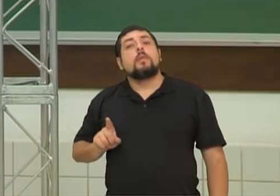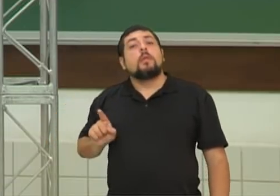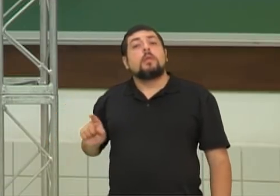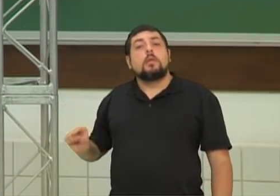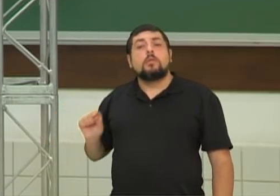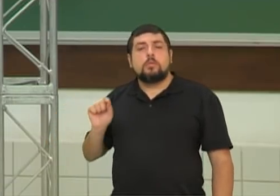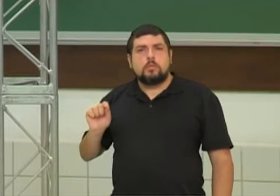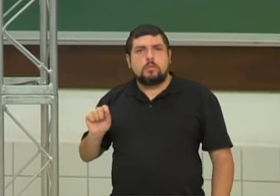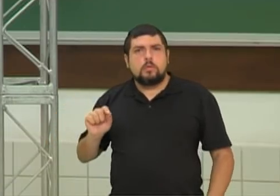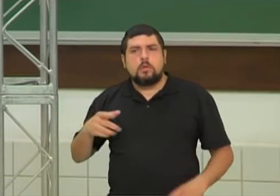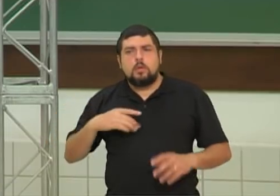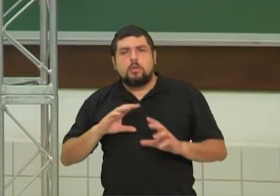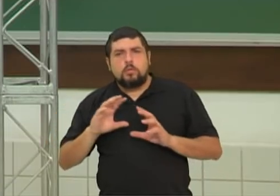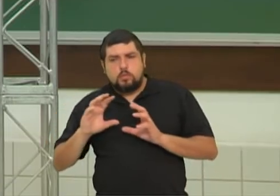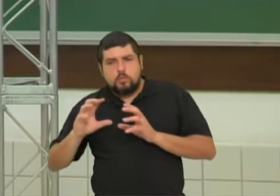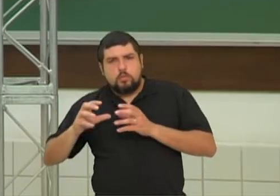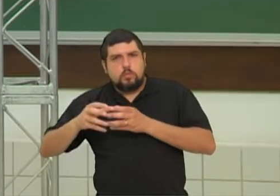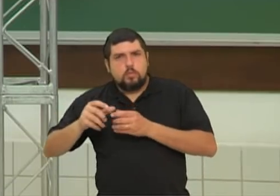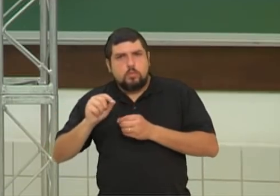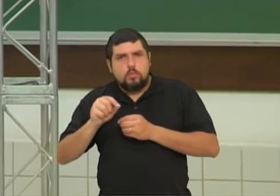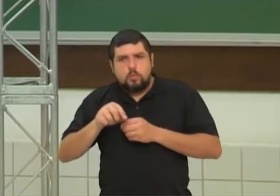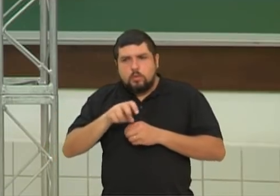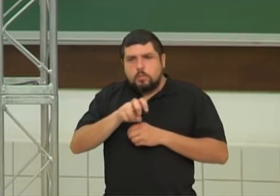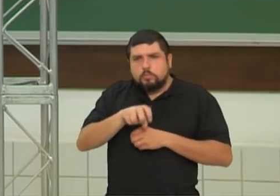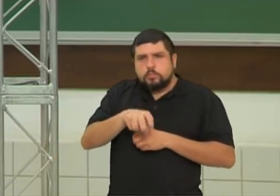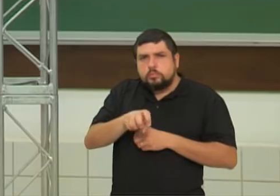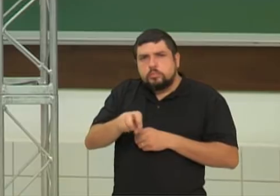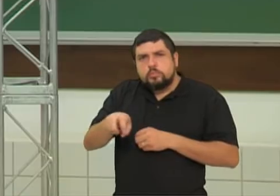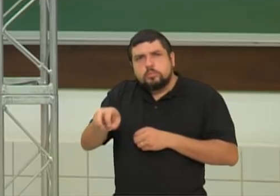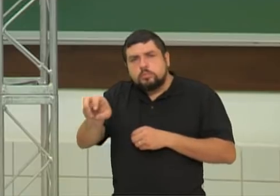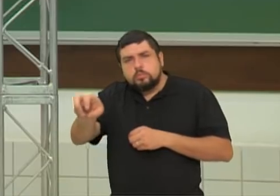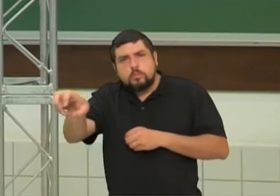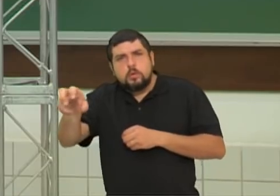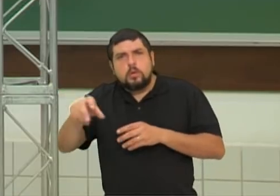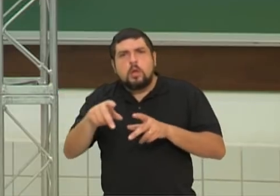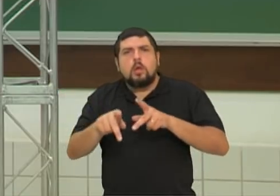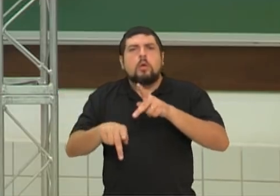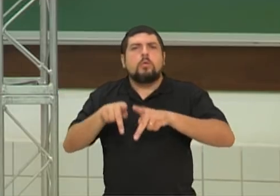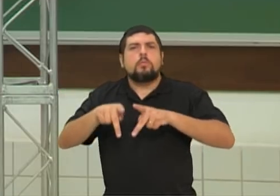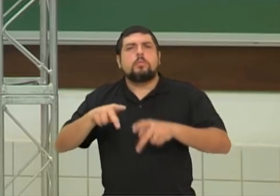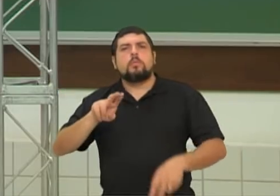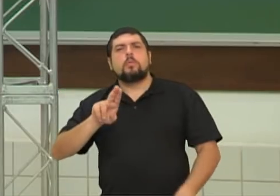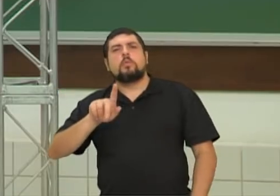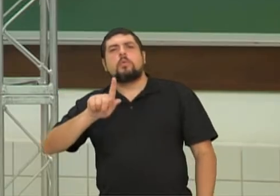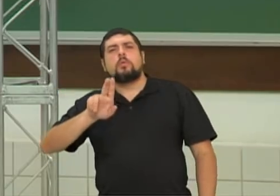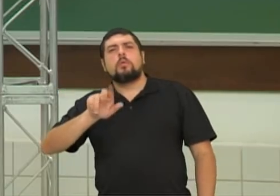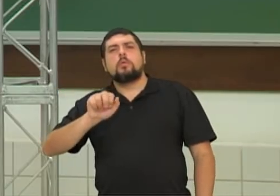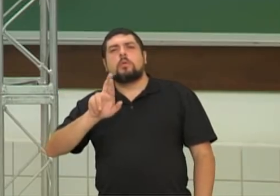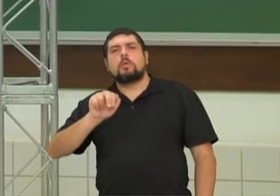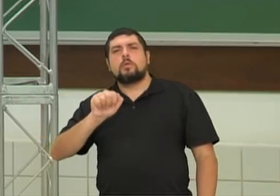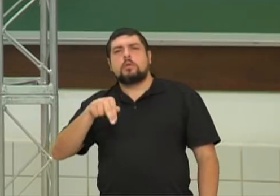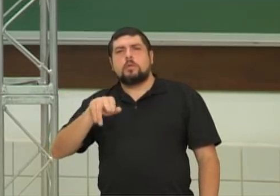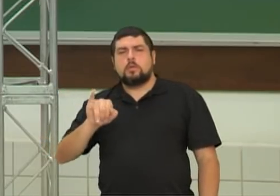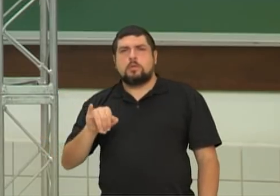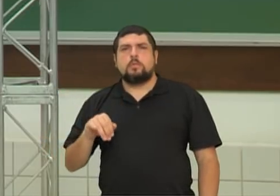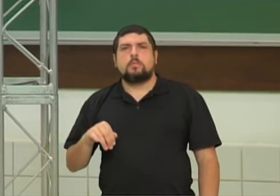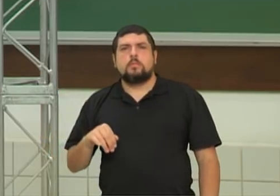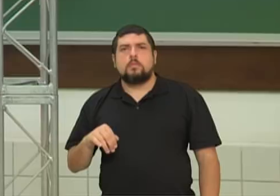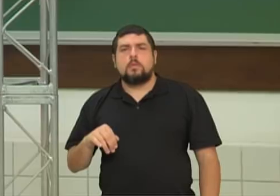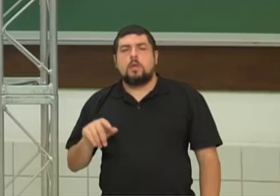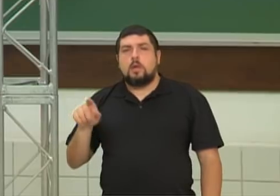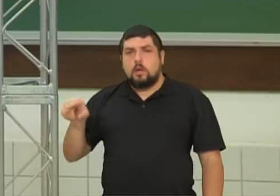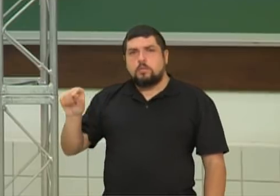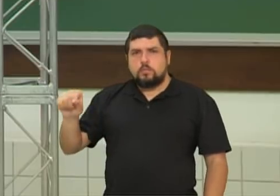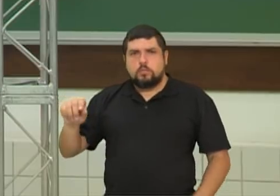seu Guataporã, a caminhada sagrada dos povos Guarani, mas que serviu de caminho para os bandeirantes,